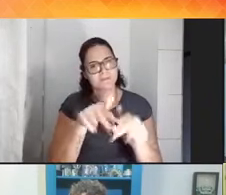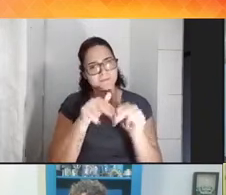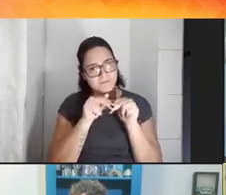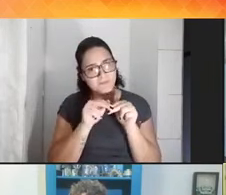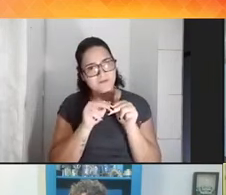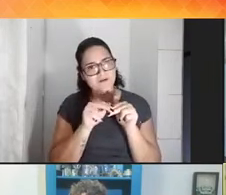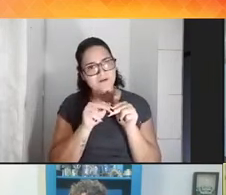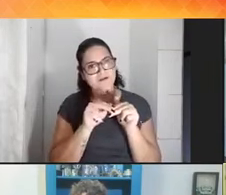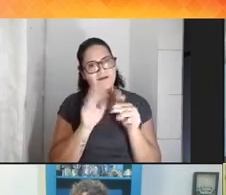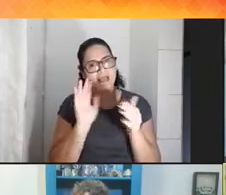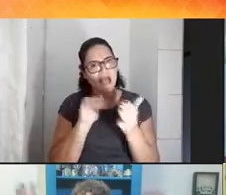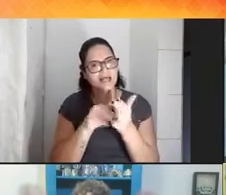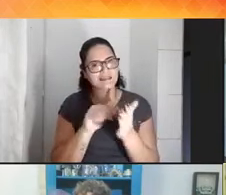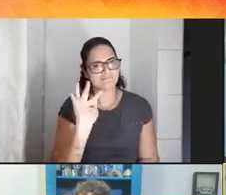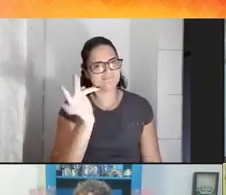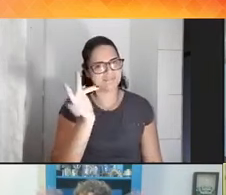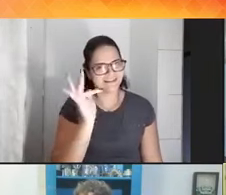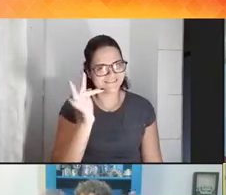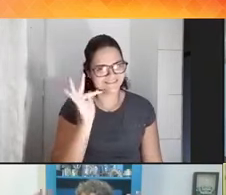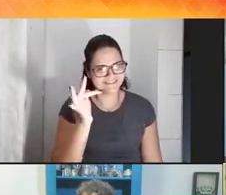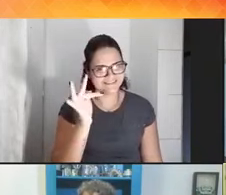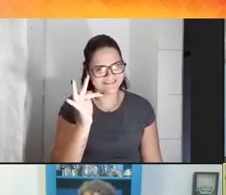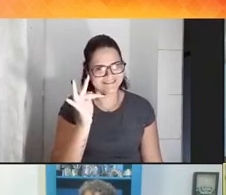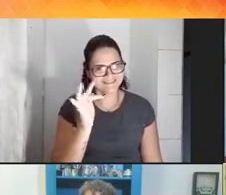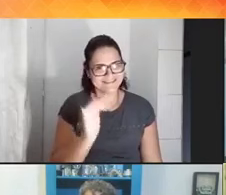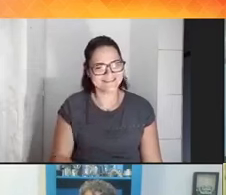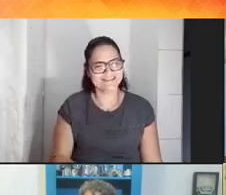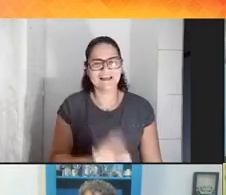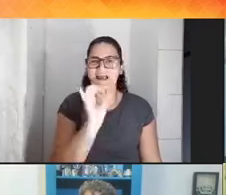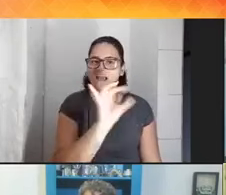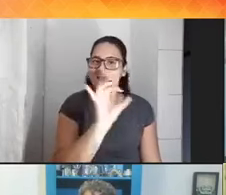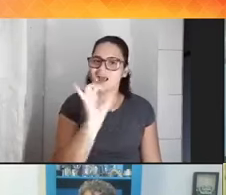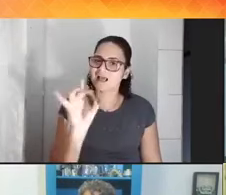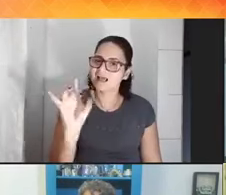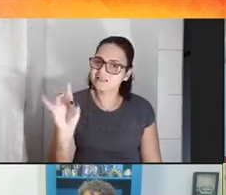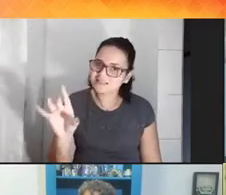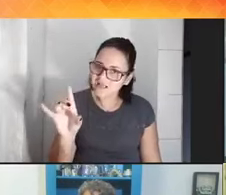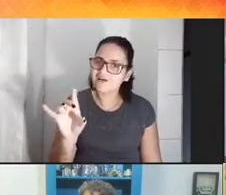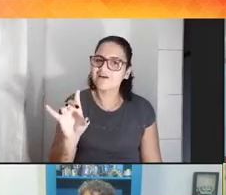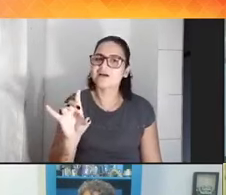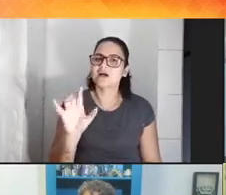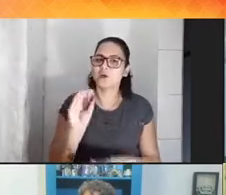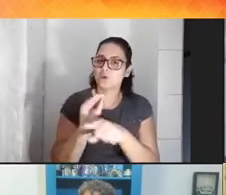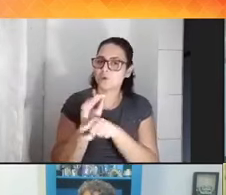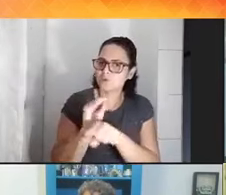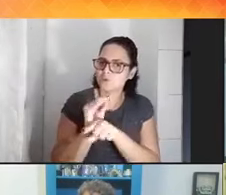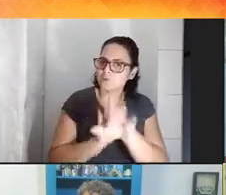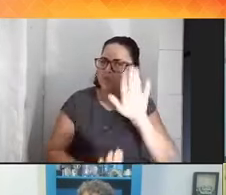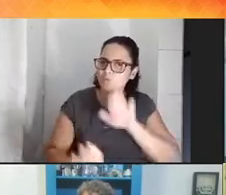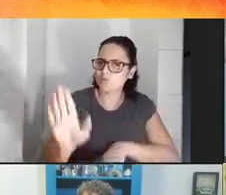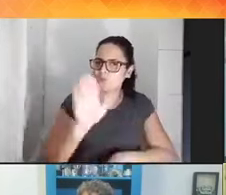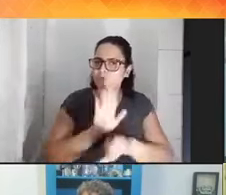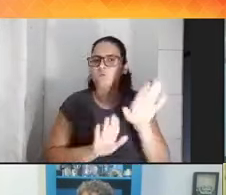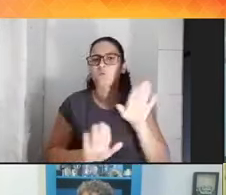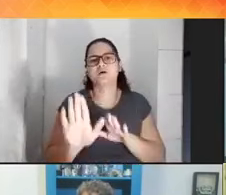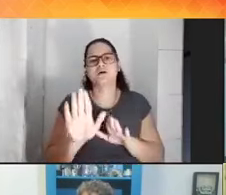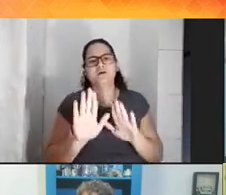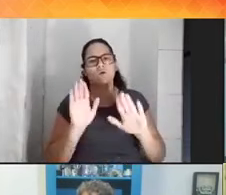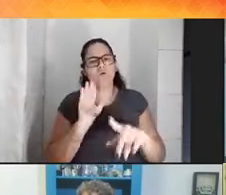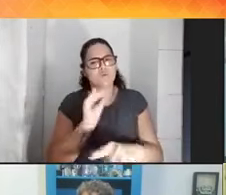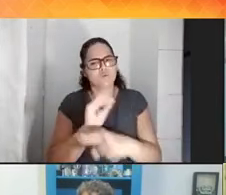até breve, e que cada um e cada uma se cuide, cuide da sua